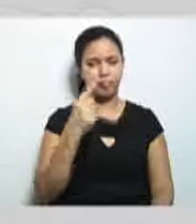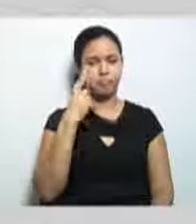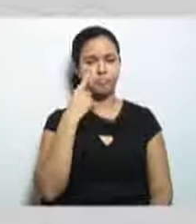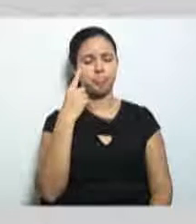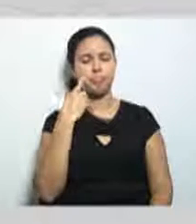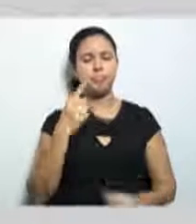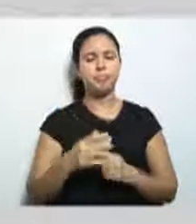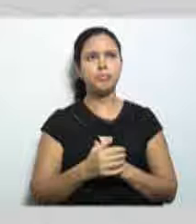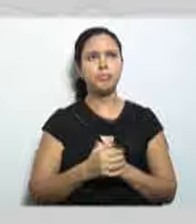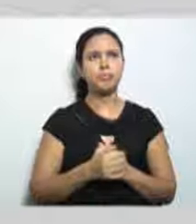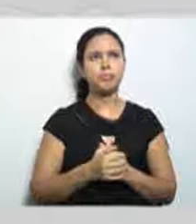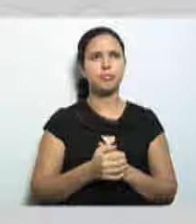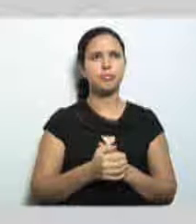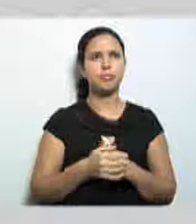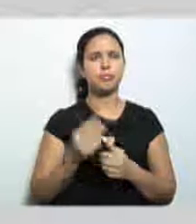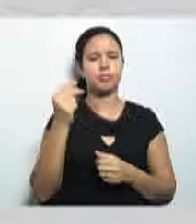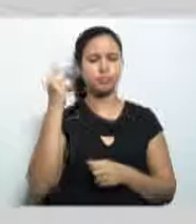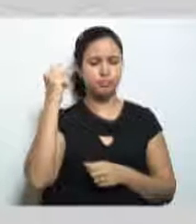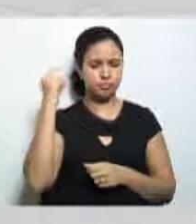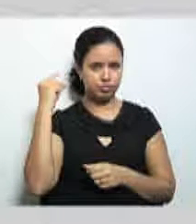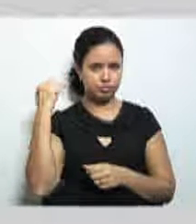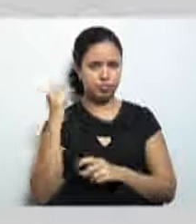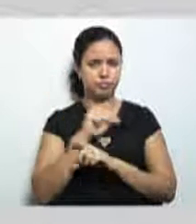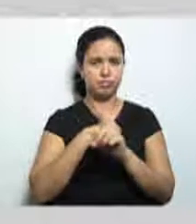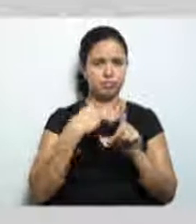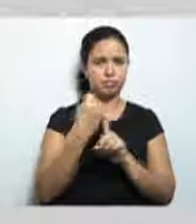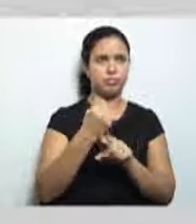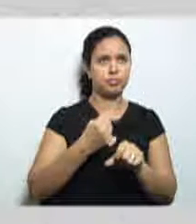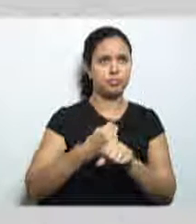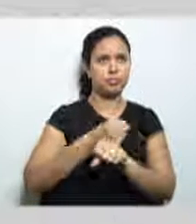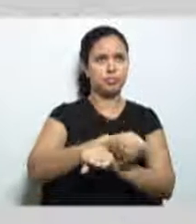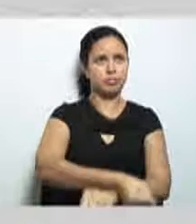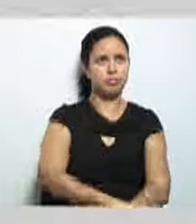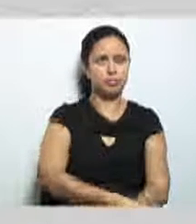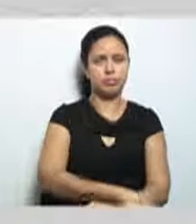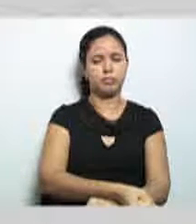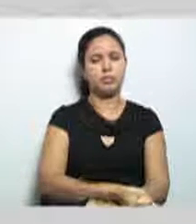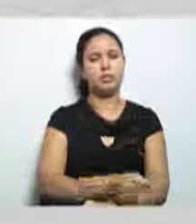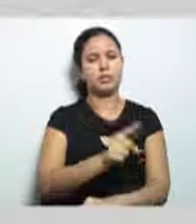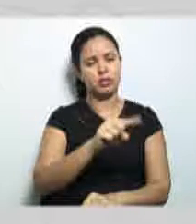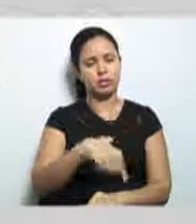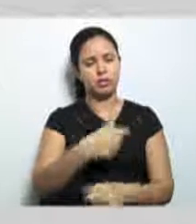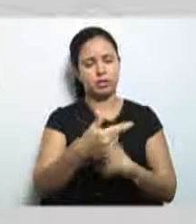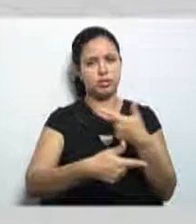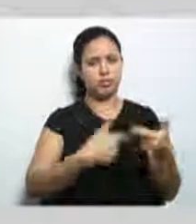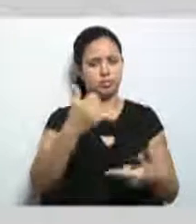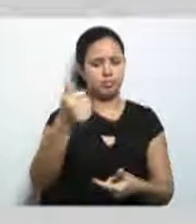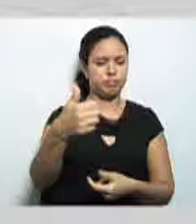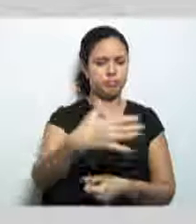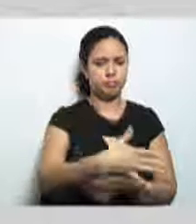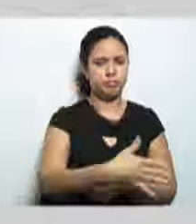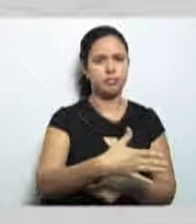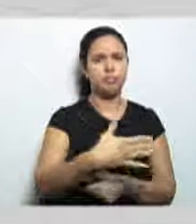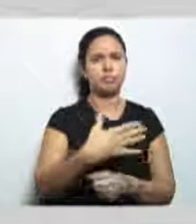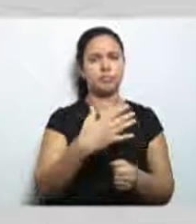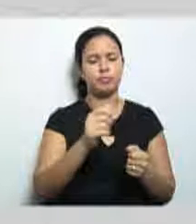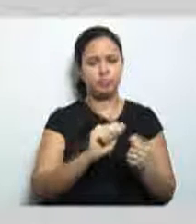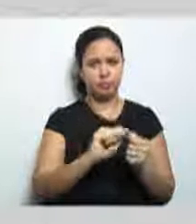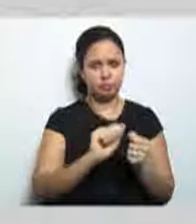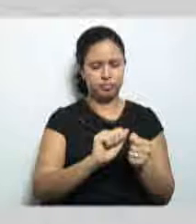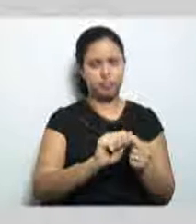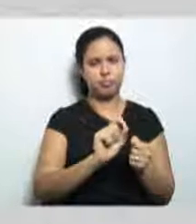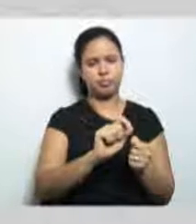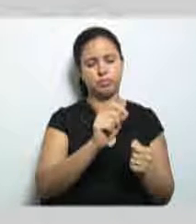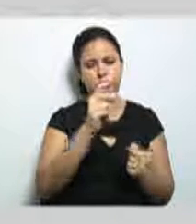escravistas, o trabalho era sempre muito desvalorizado. Ele era realizado por aqueles que não eram